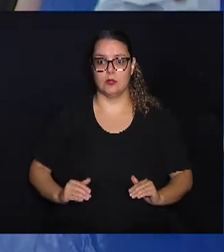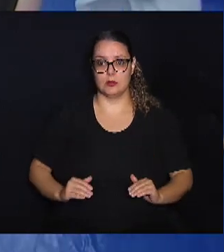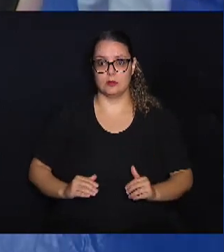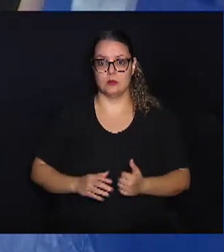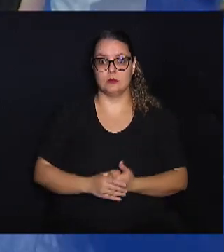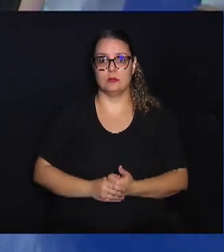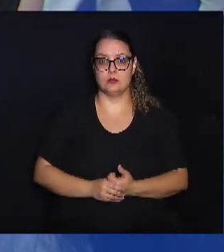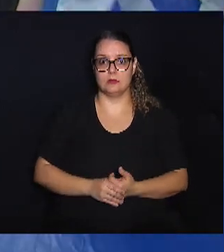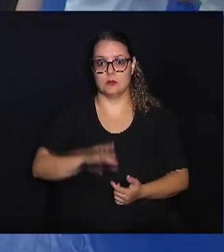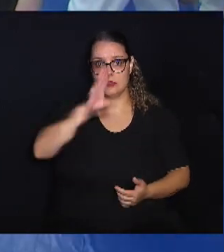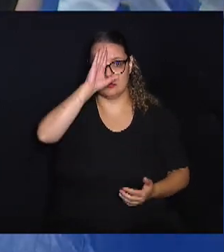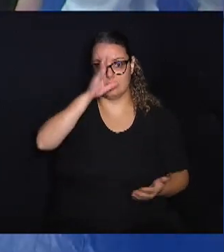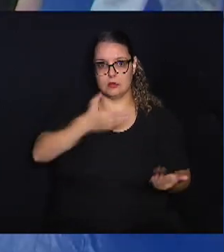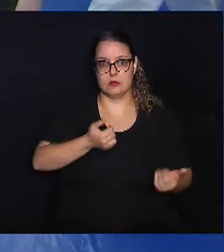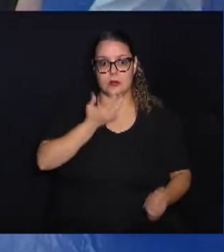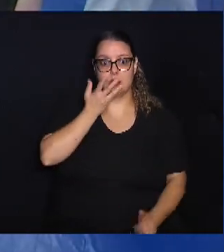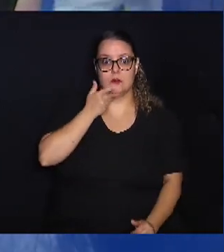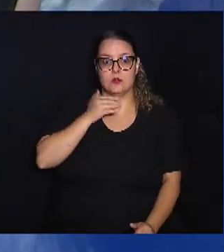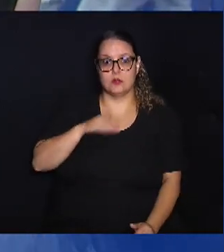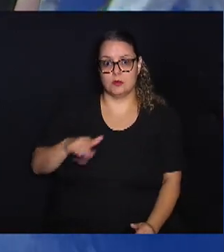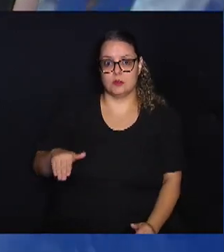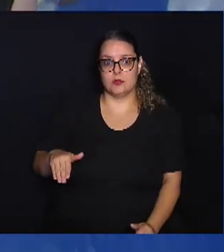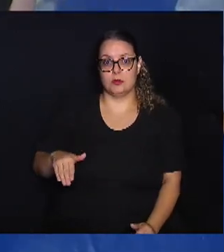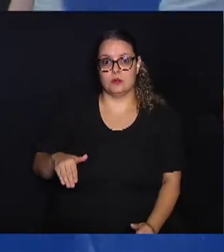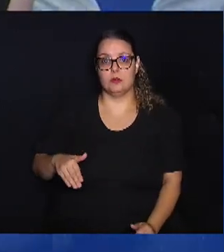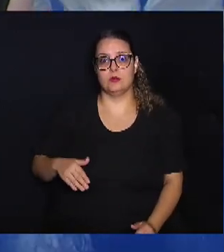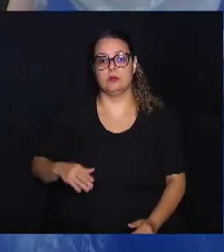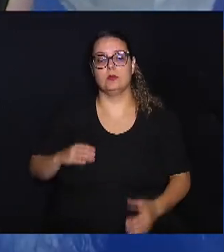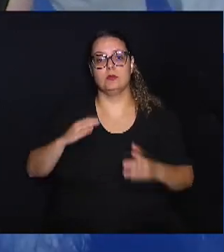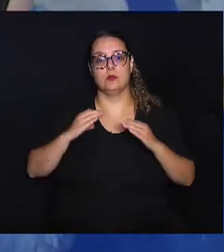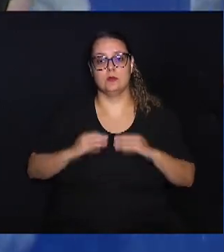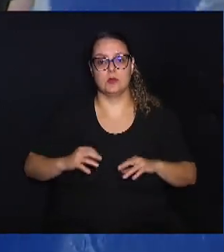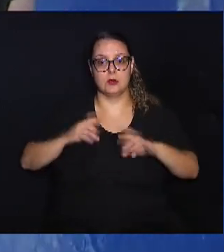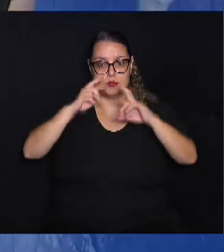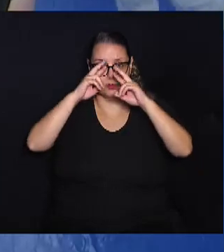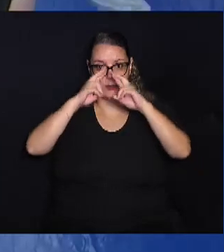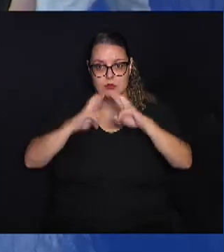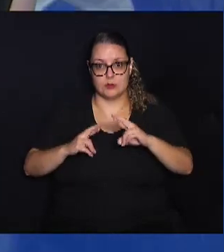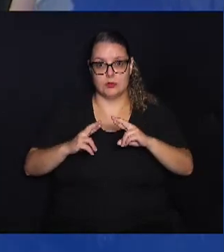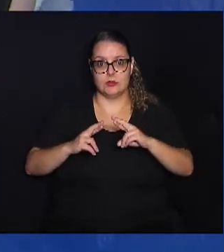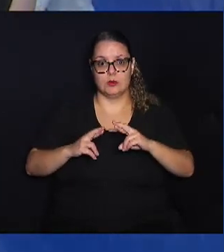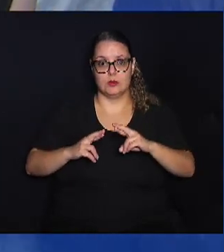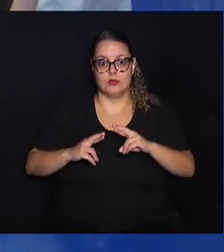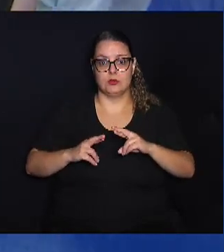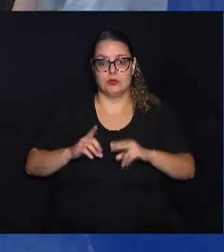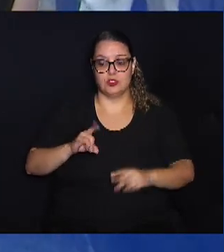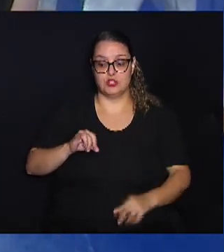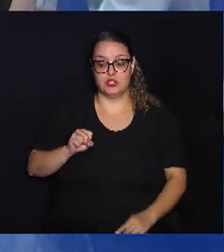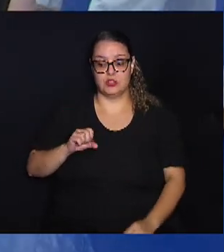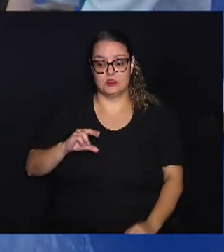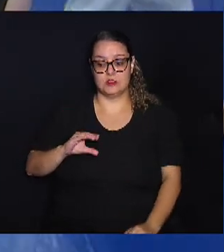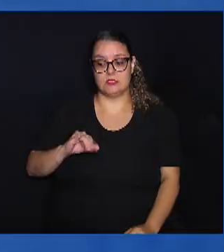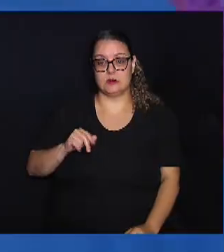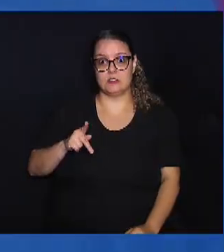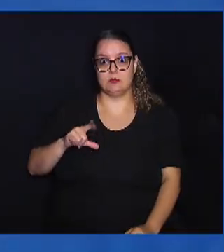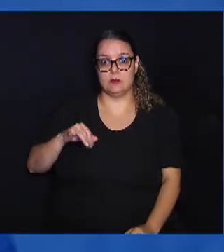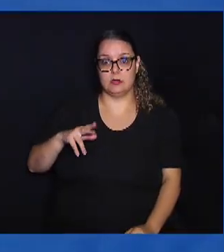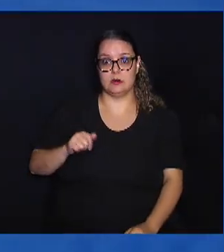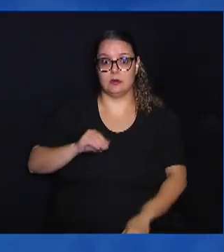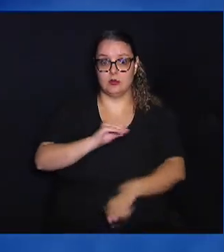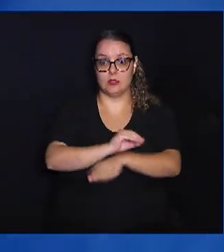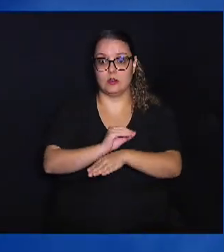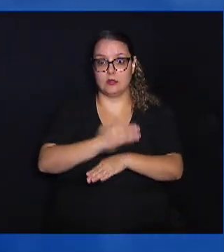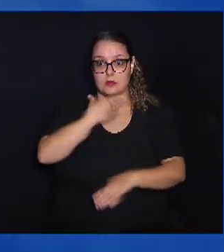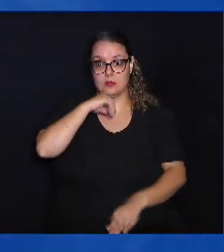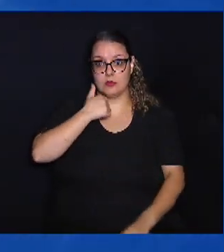principalmente o jovem, a criança, comportamento no sentido de respeito, de disciplina, de cuidado com os pais. E da questão